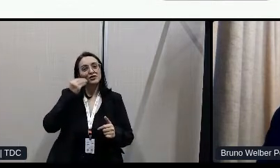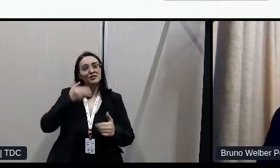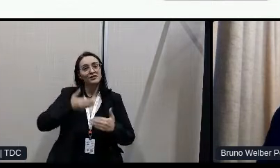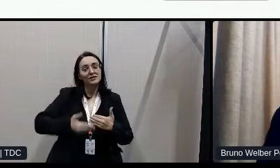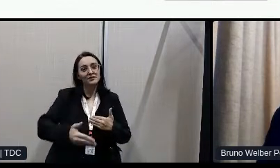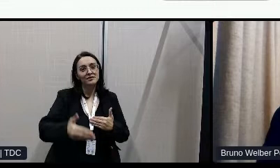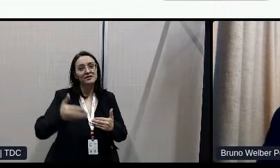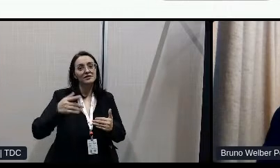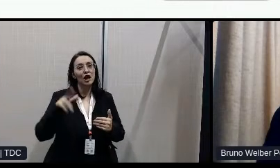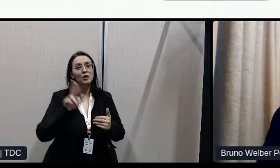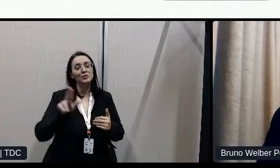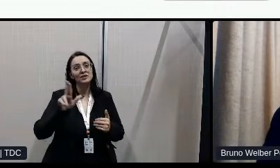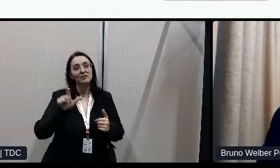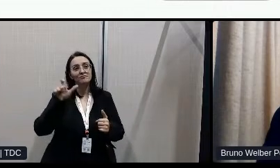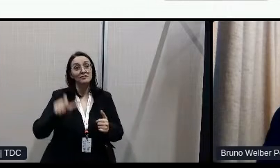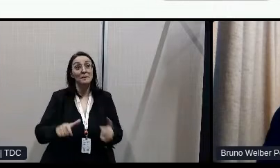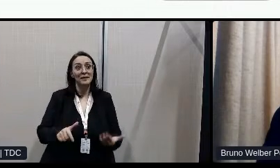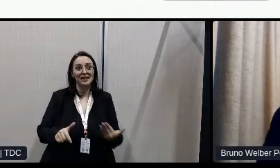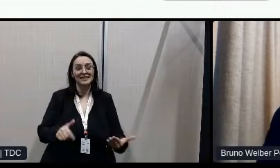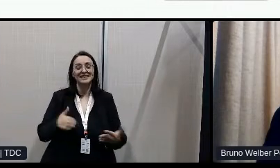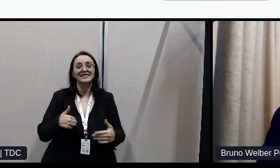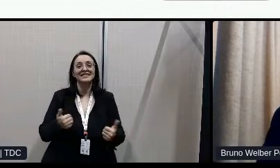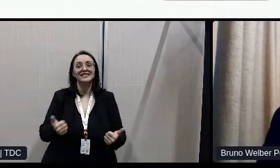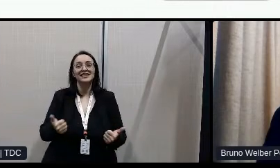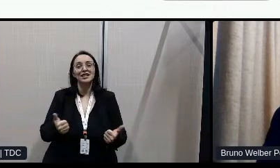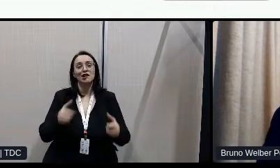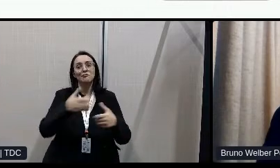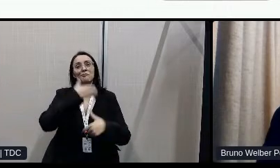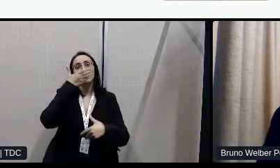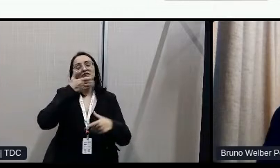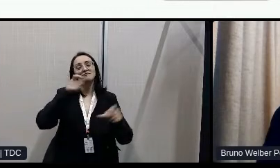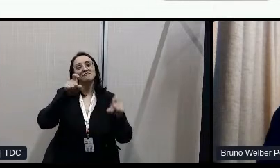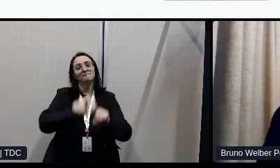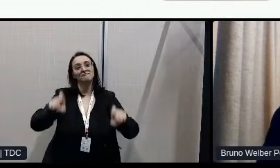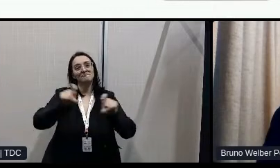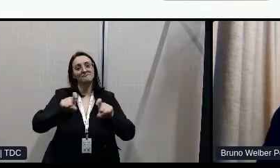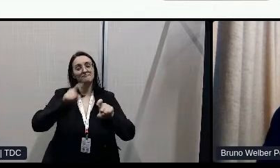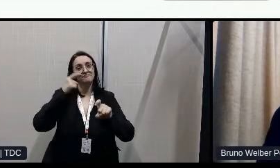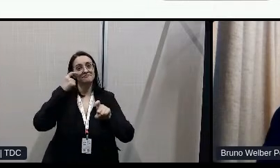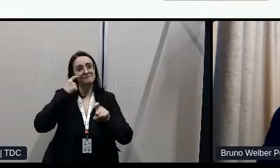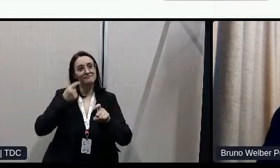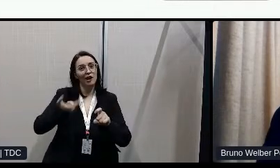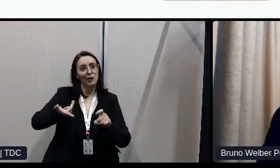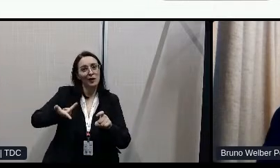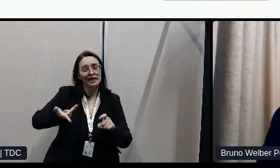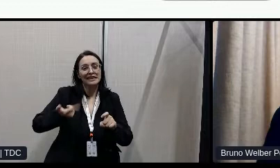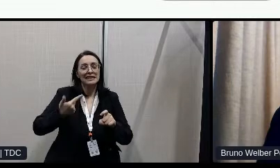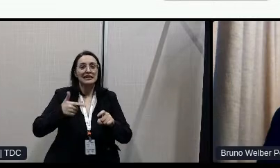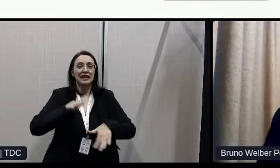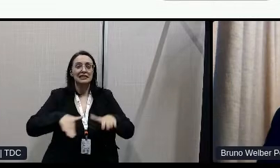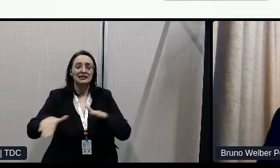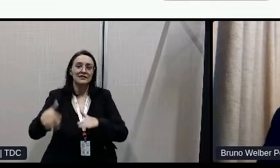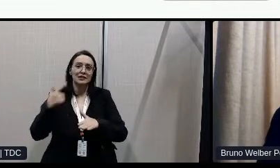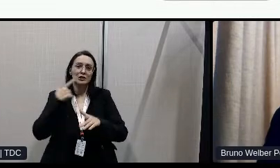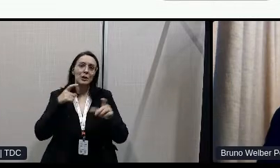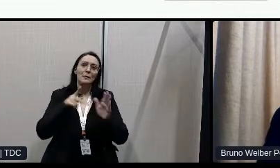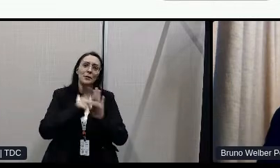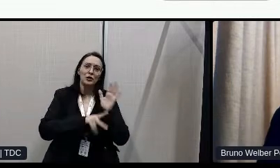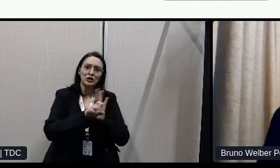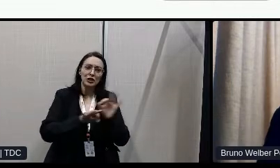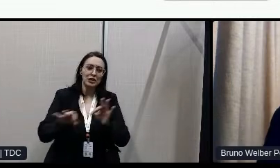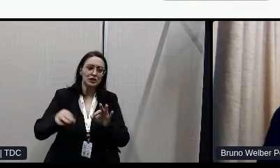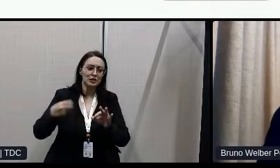realmente priorizar o NVDA e o Voice over o Mac seja um item que na correria, por demanda do projeto, por